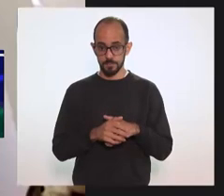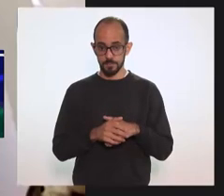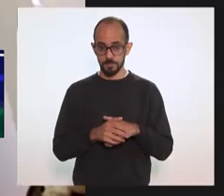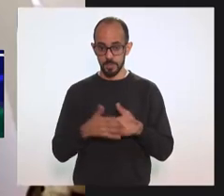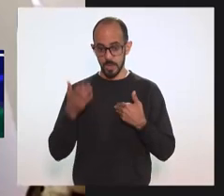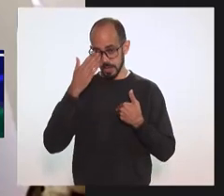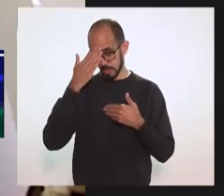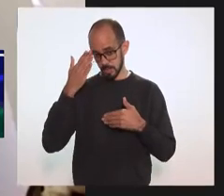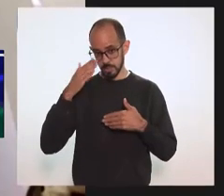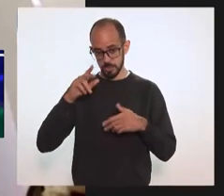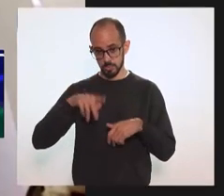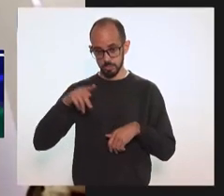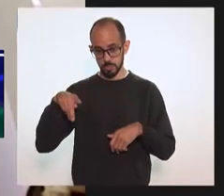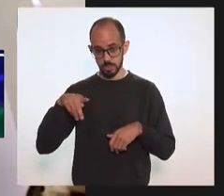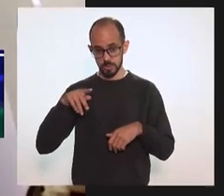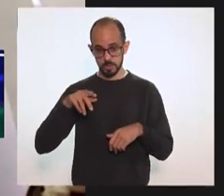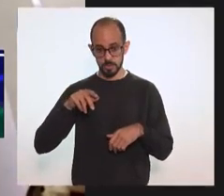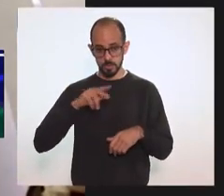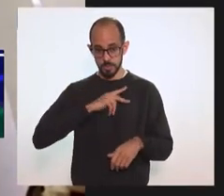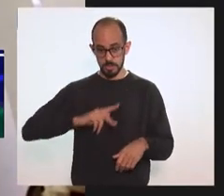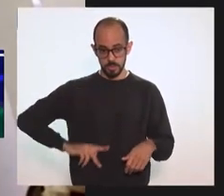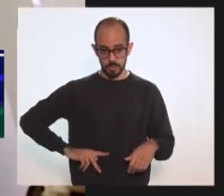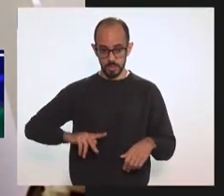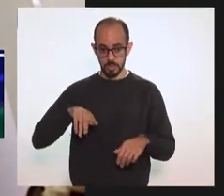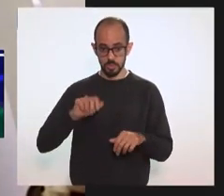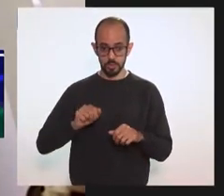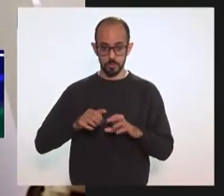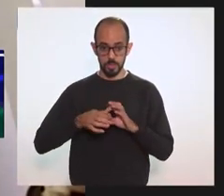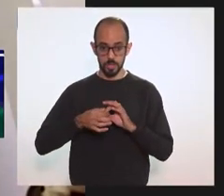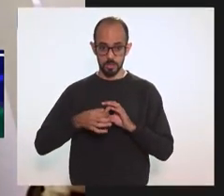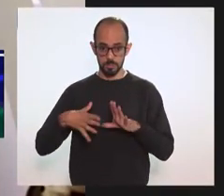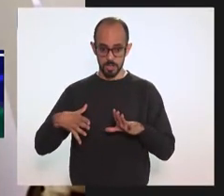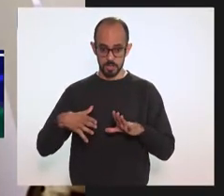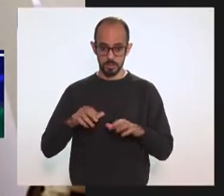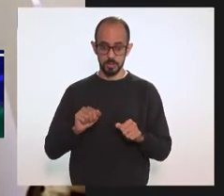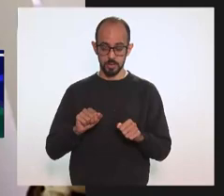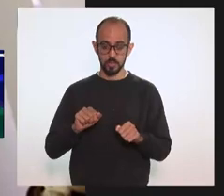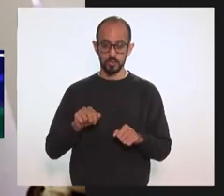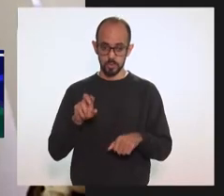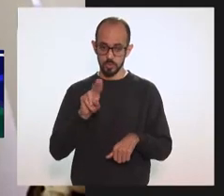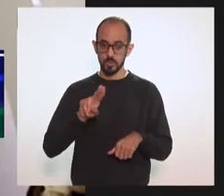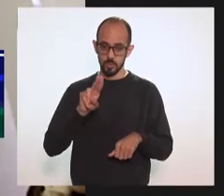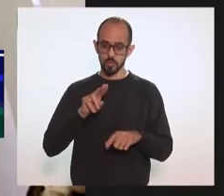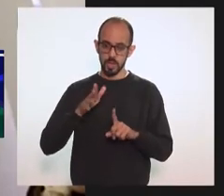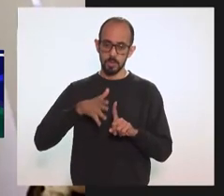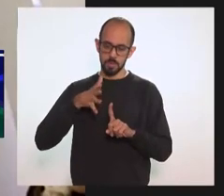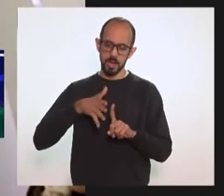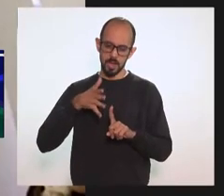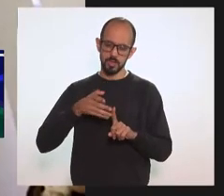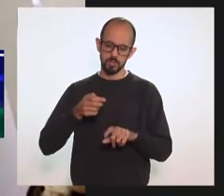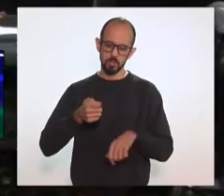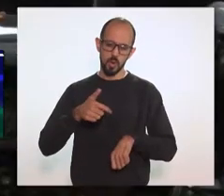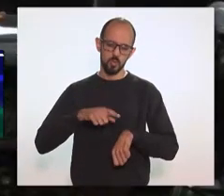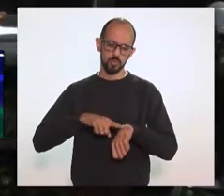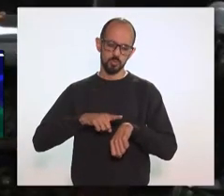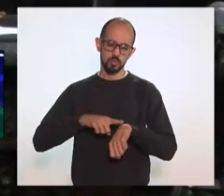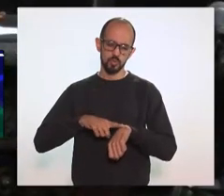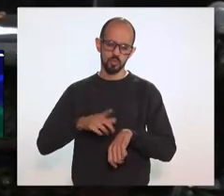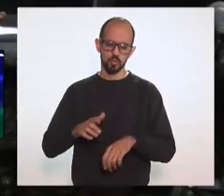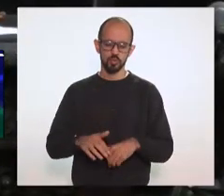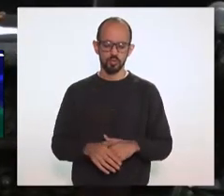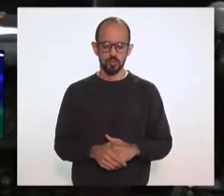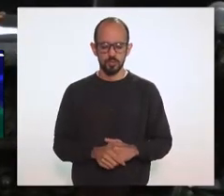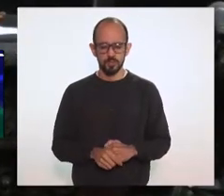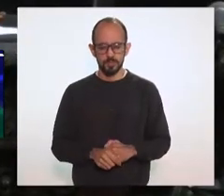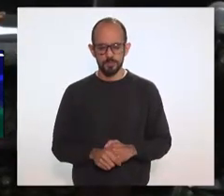Agradeço, presidente, pela concessão. Vou fazer uso, assim que for a minha vez, de poucos minutos. Muito obrigada.